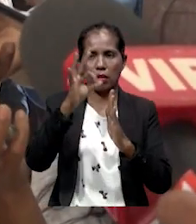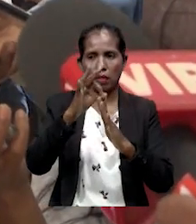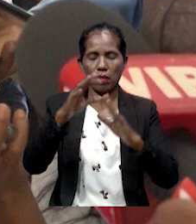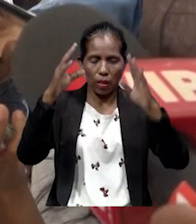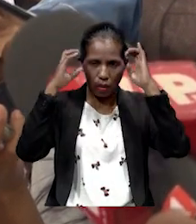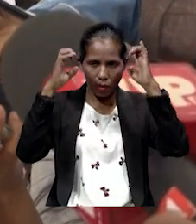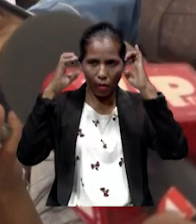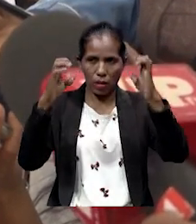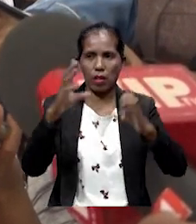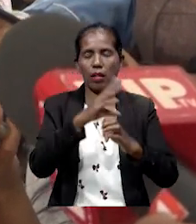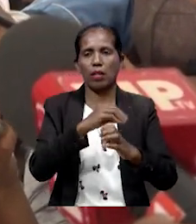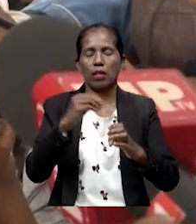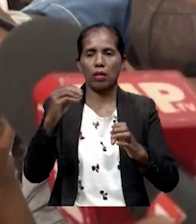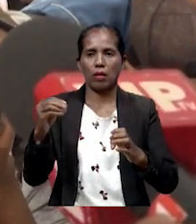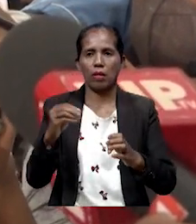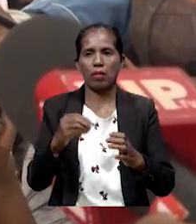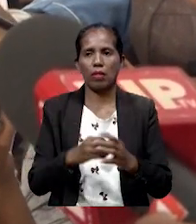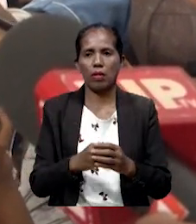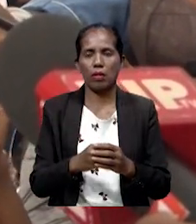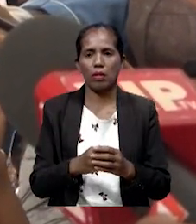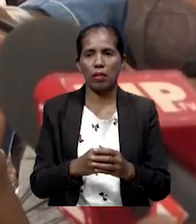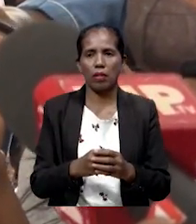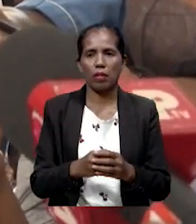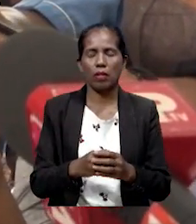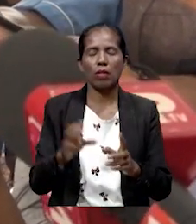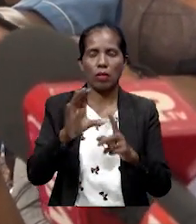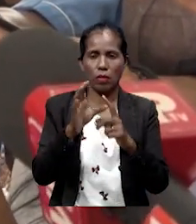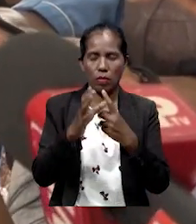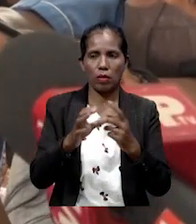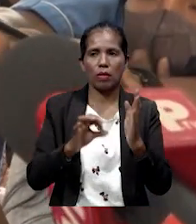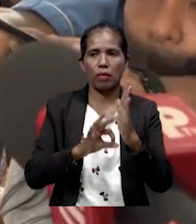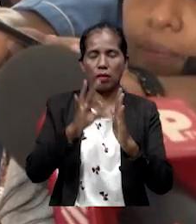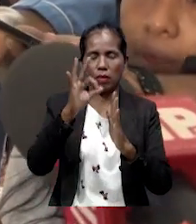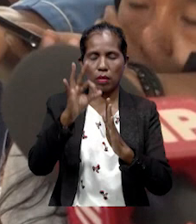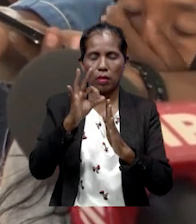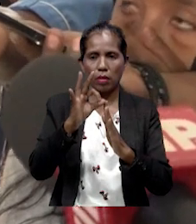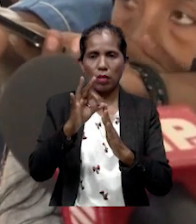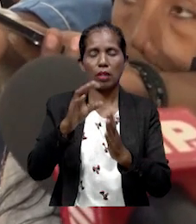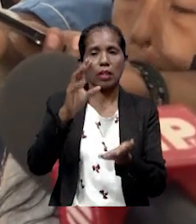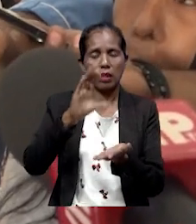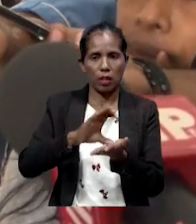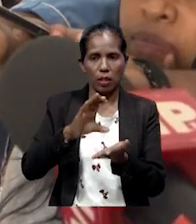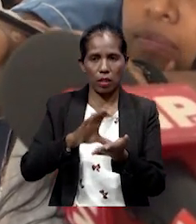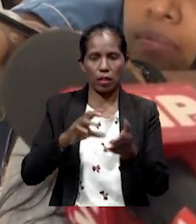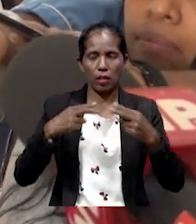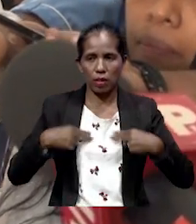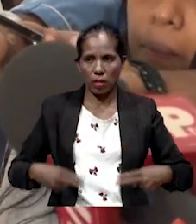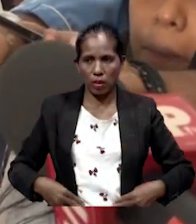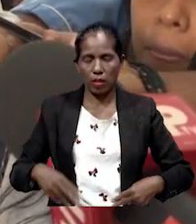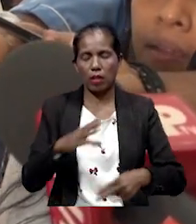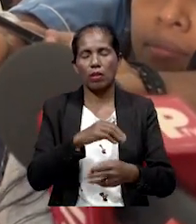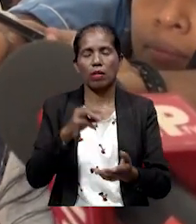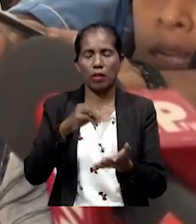educação literatura no arte faculdade ciências humanas no faculdade ciências